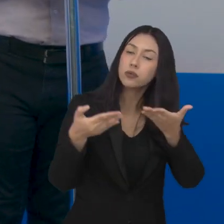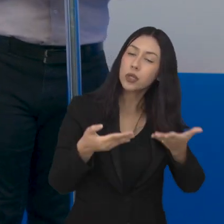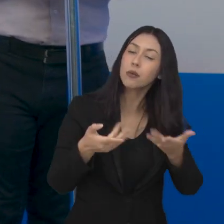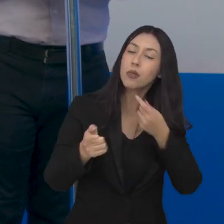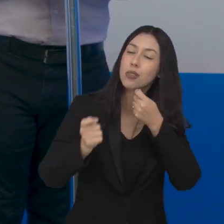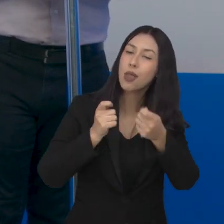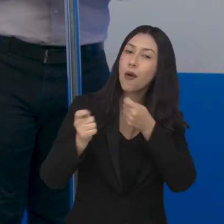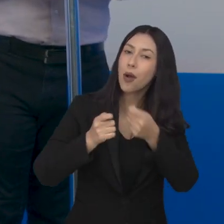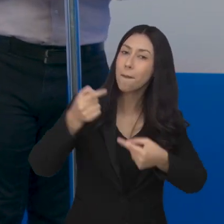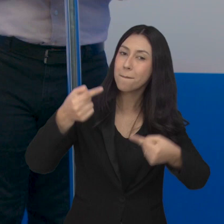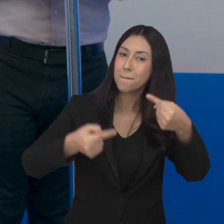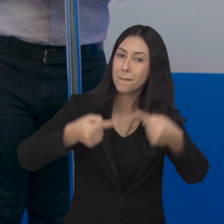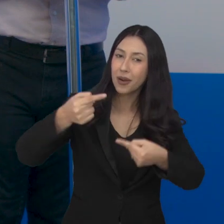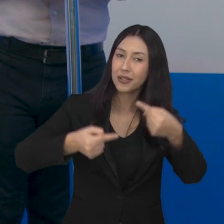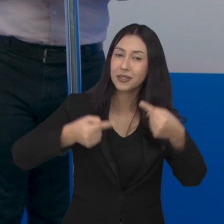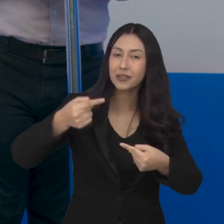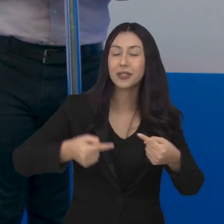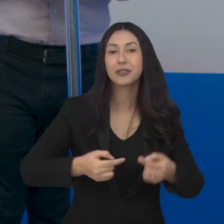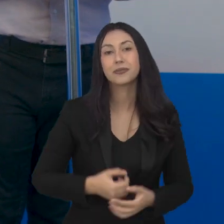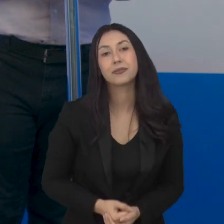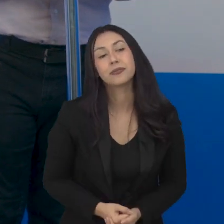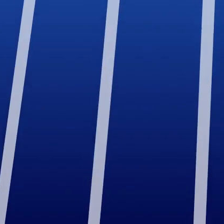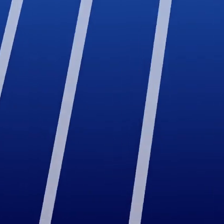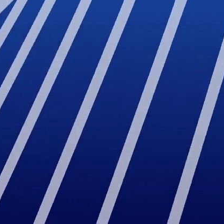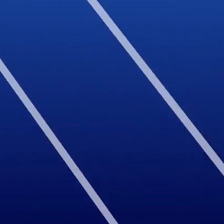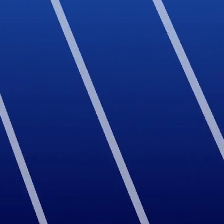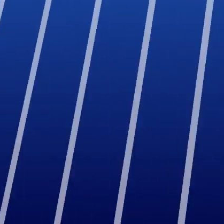esse assunto lá no quadro Boletim Entrevista.